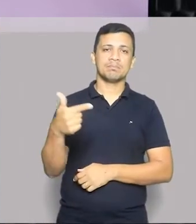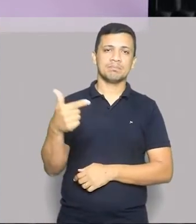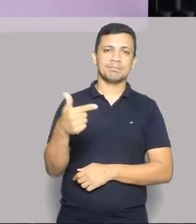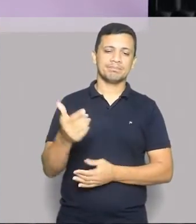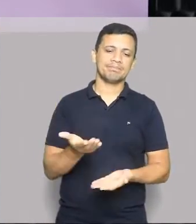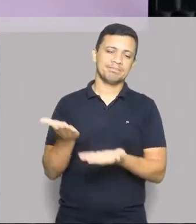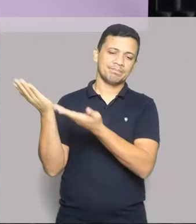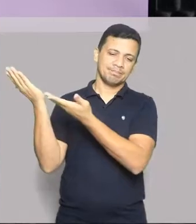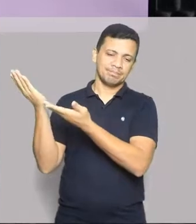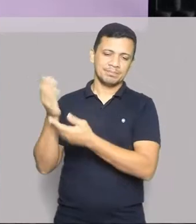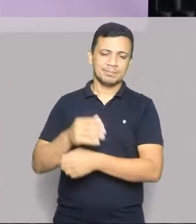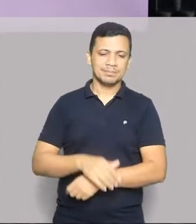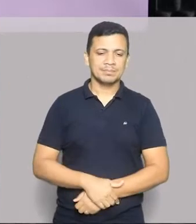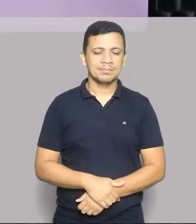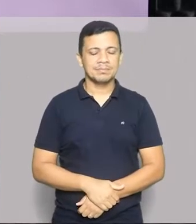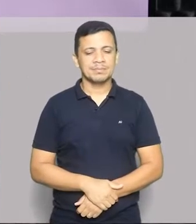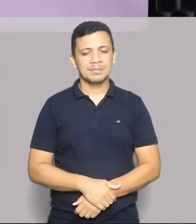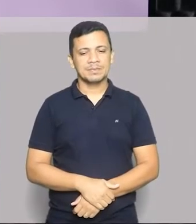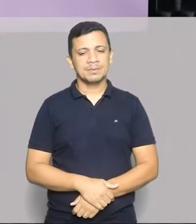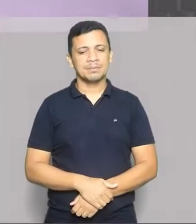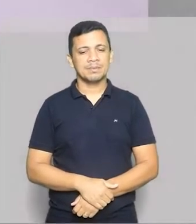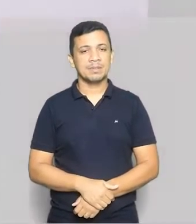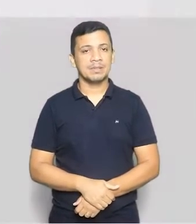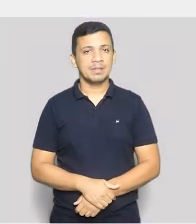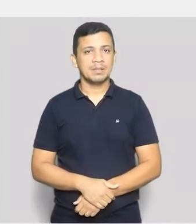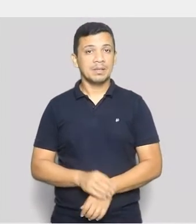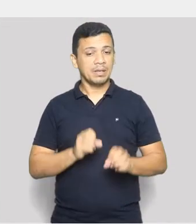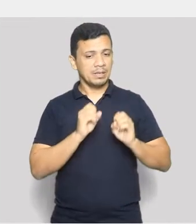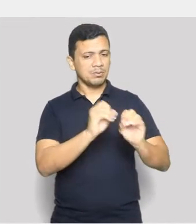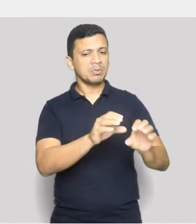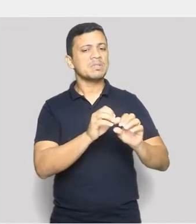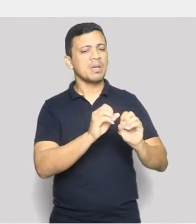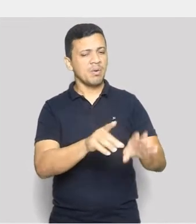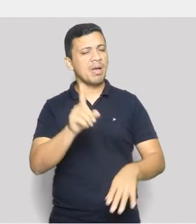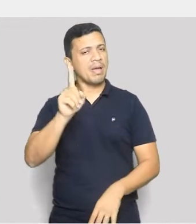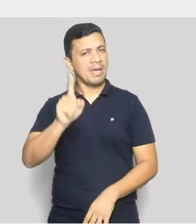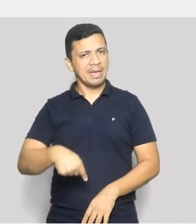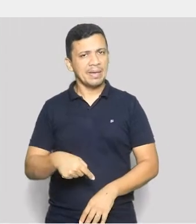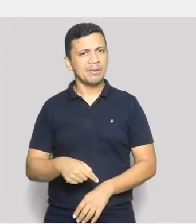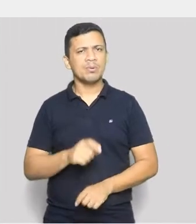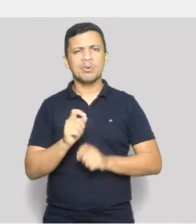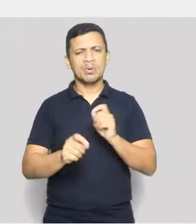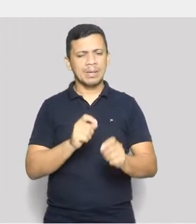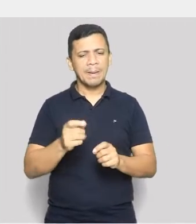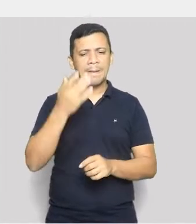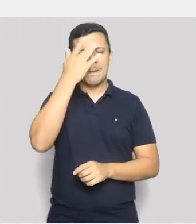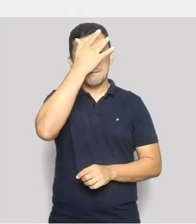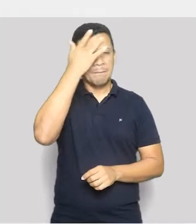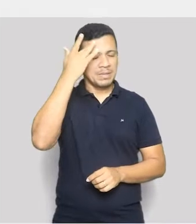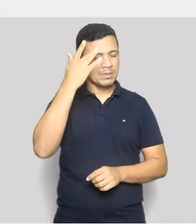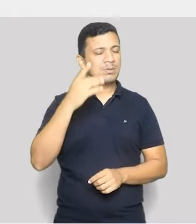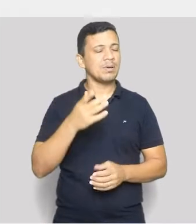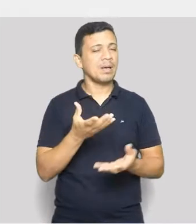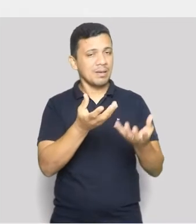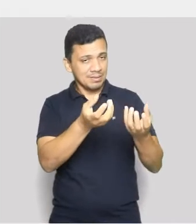torno desse texto. Vamos lá? Educação é aquilo que a maior parte das pessoas